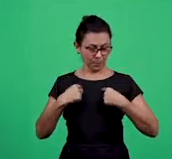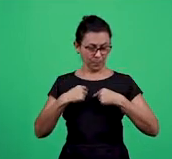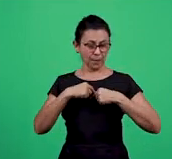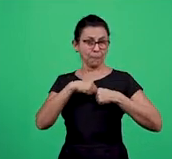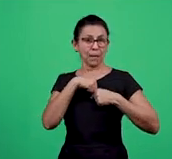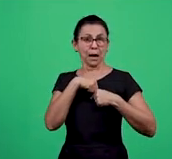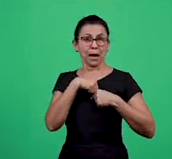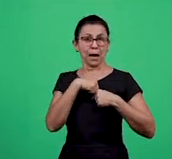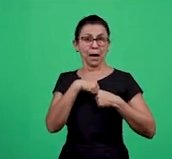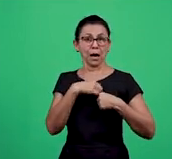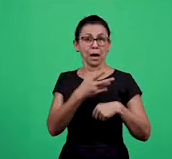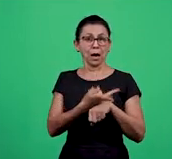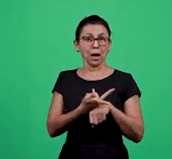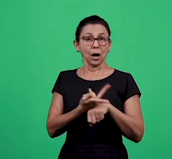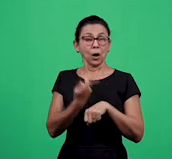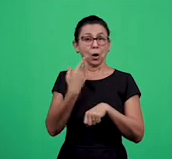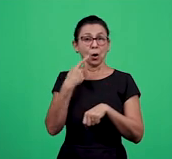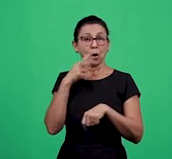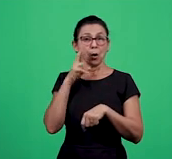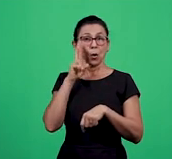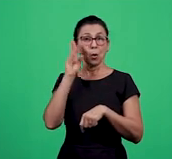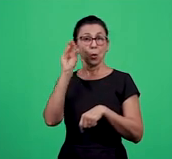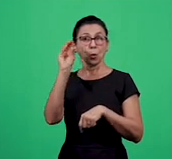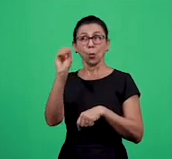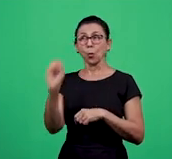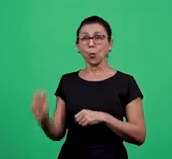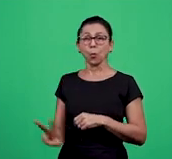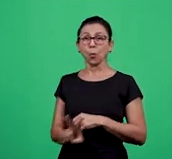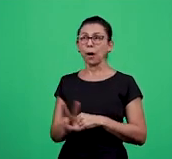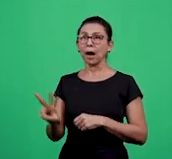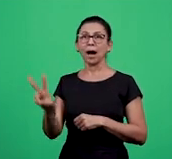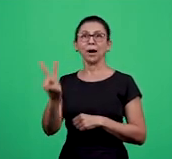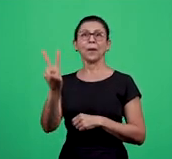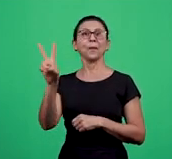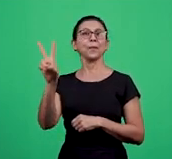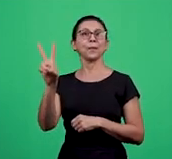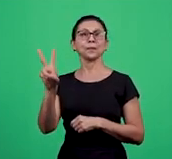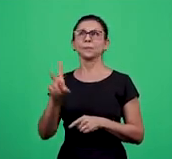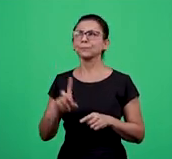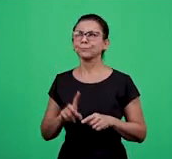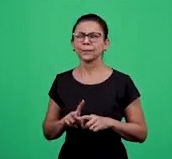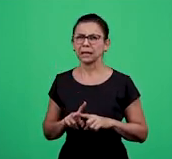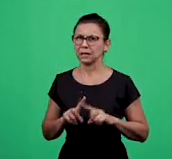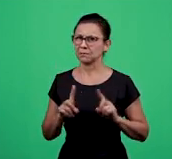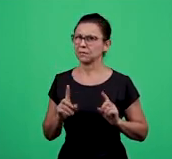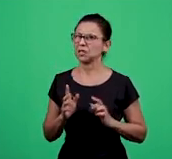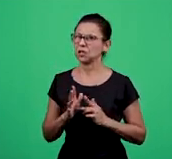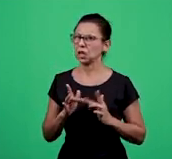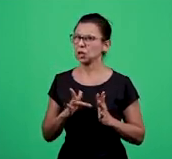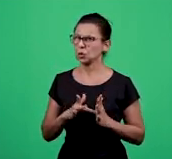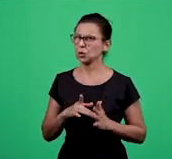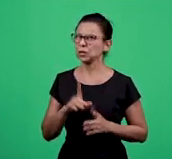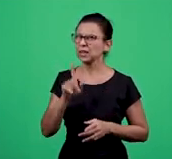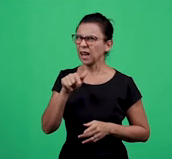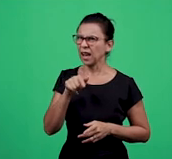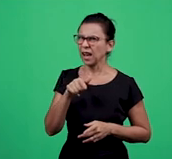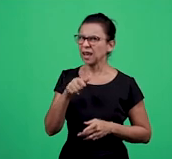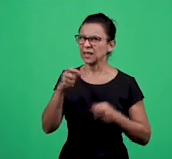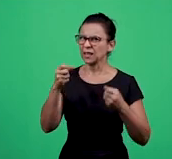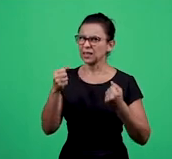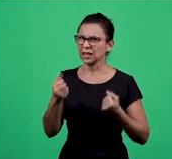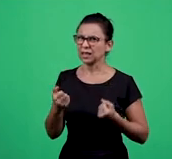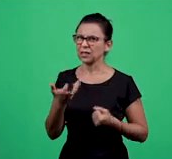no tesouro tem moedas de ouro. O tesouro é muito valioso. Mas Jesus não estava falando